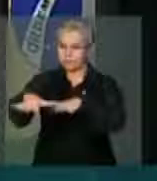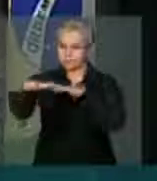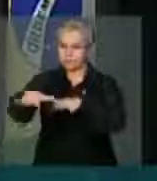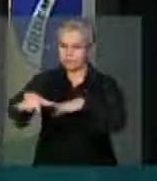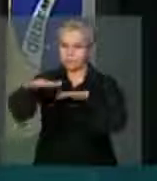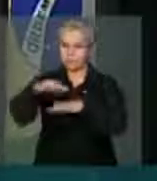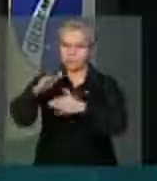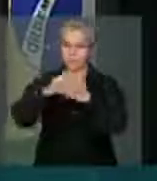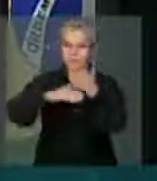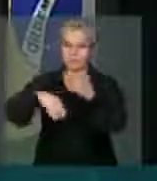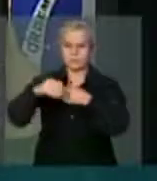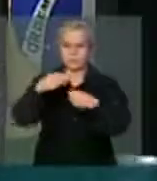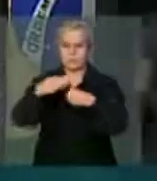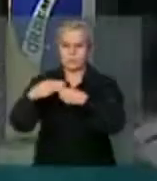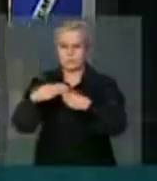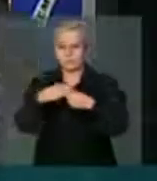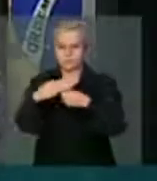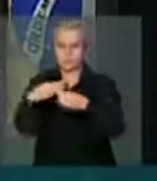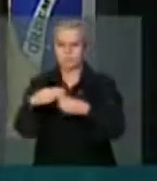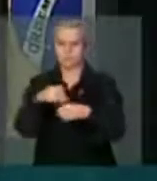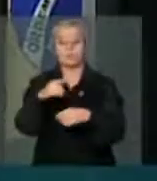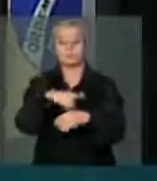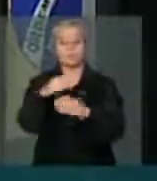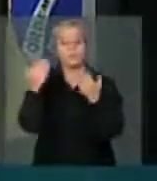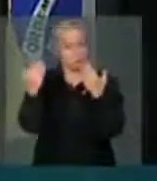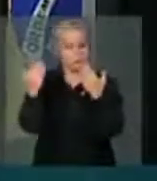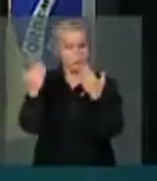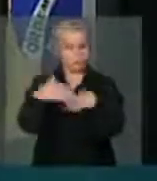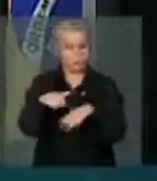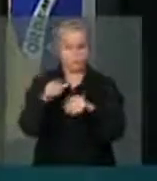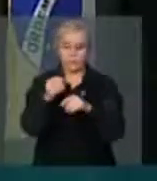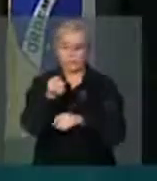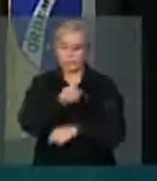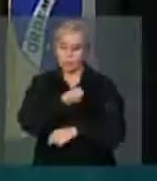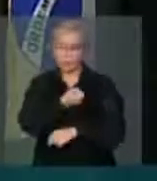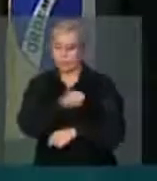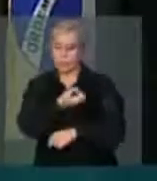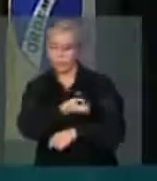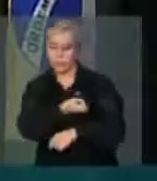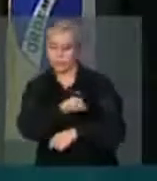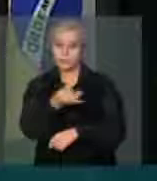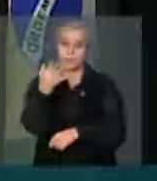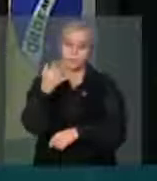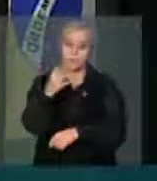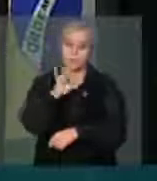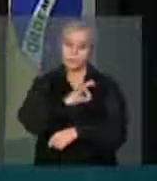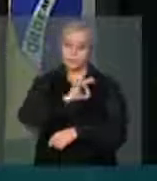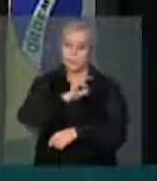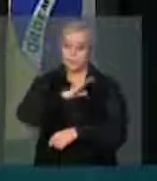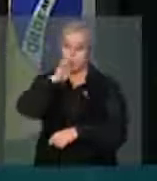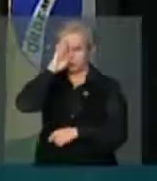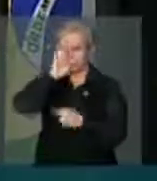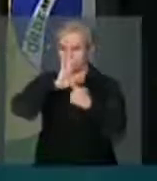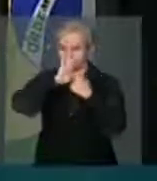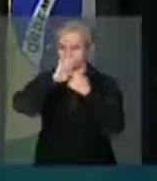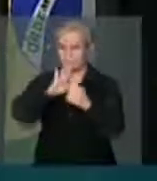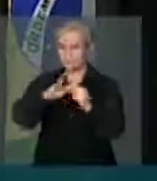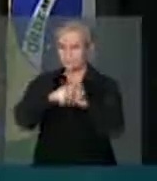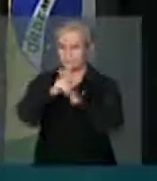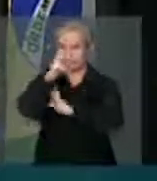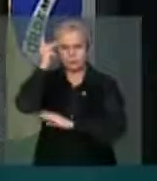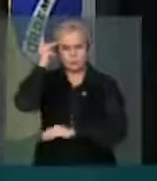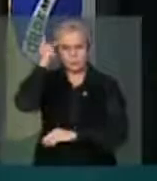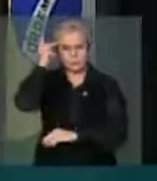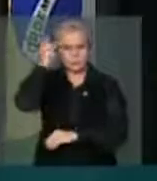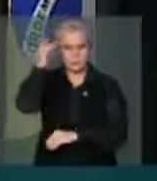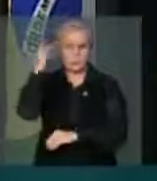suas cidades, há de se comprovar que o número apresentado pela Polícia Militar de São Paulo é